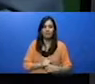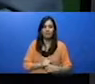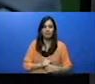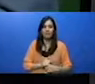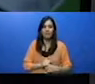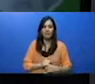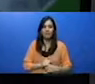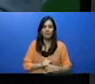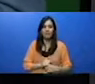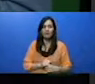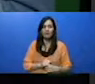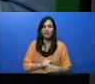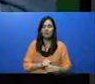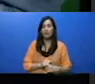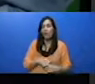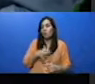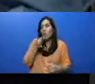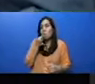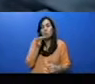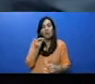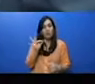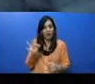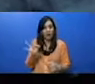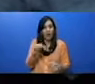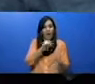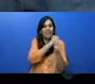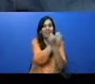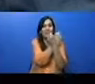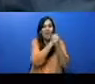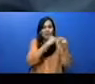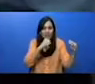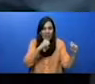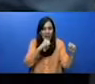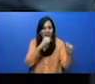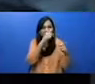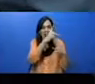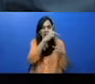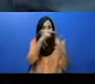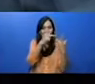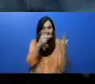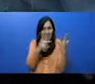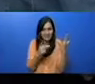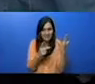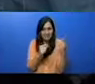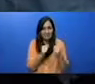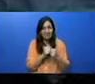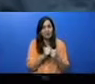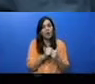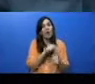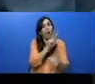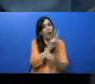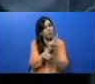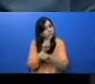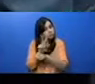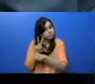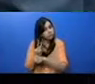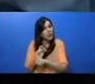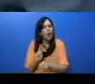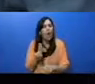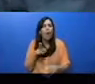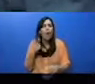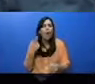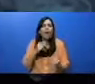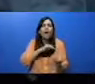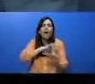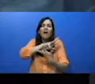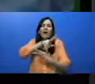gente. É uma sugestão para salvar esta espécie. A conservação e a utilização sustentável. O